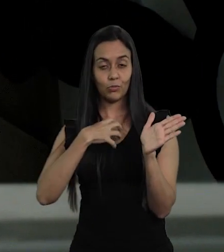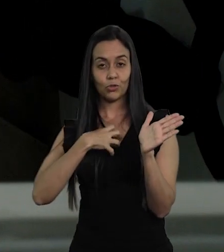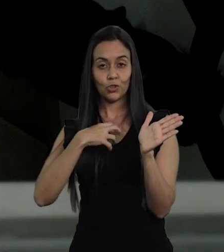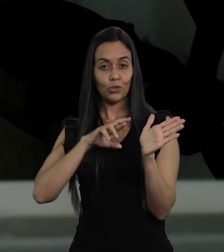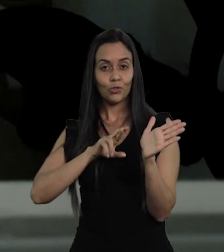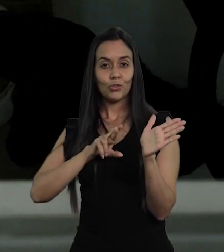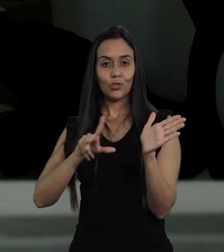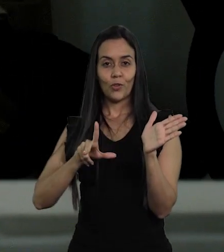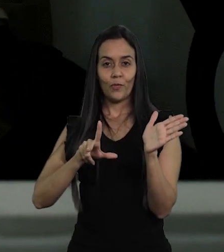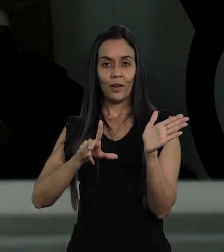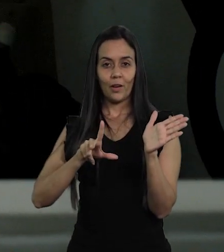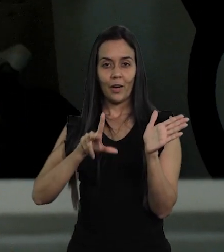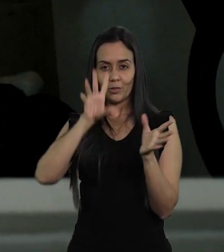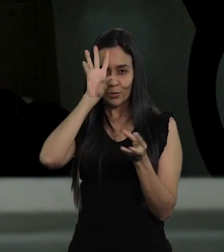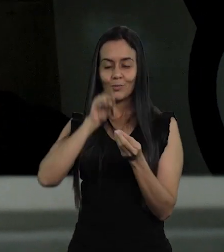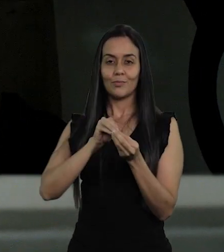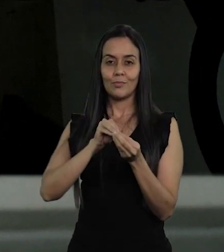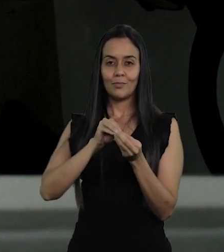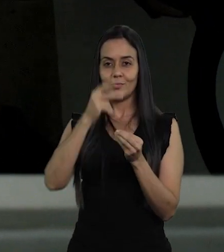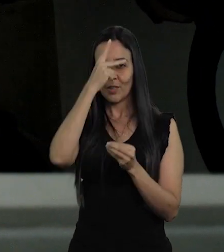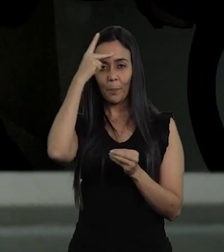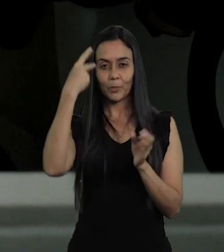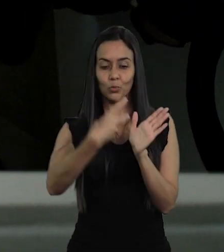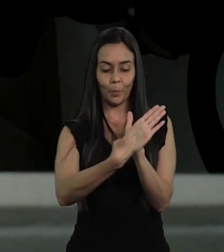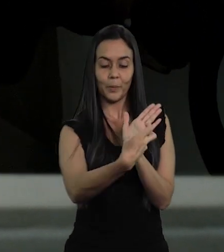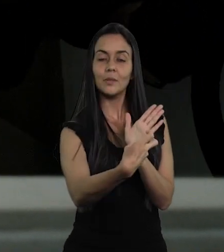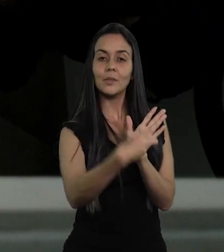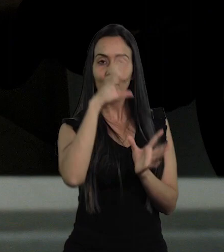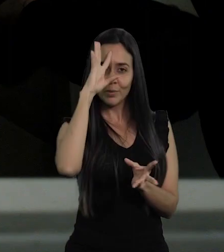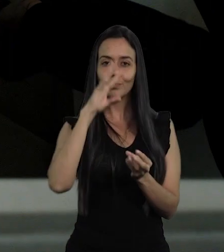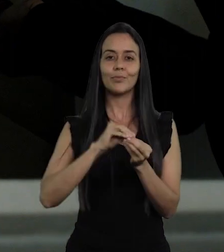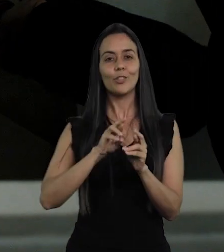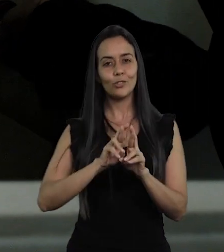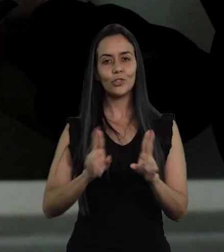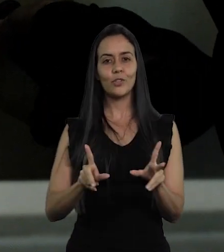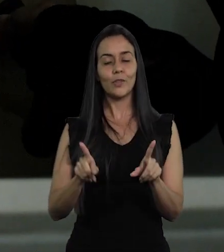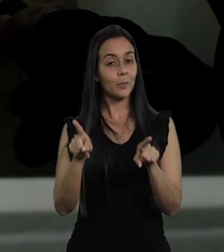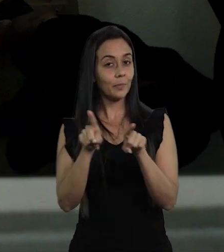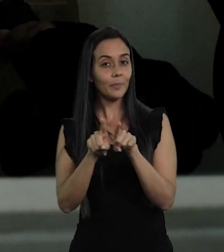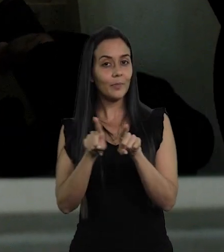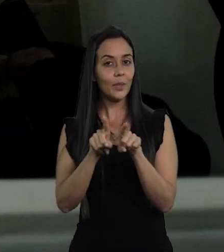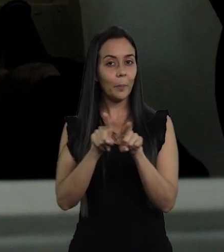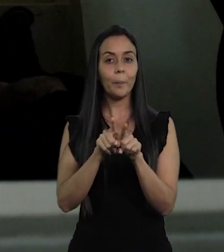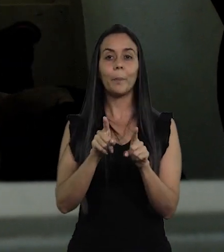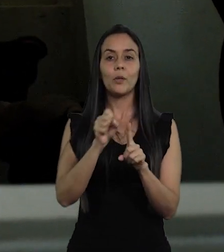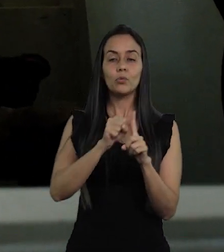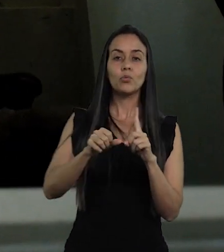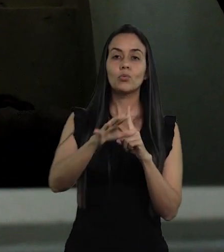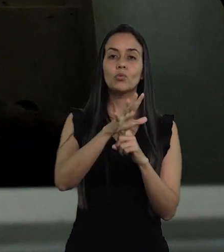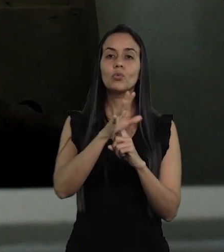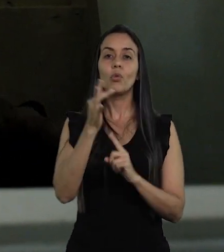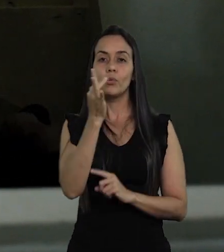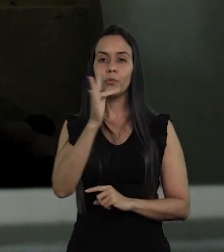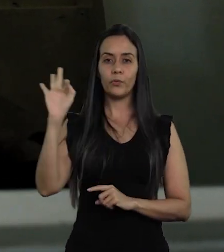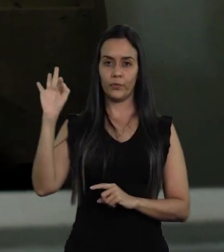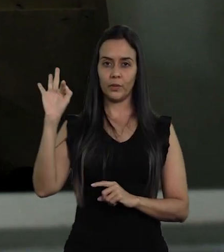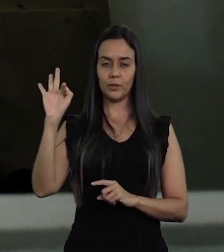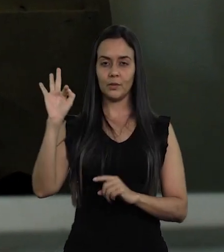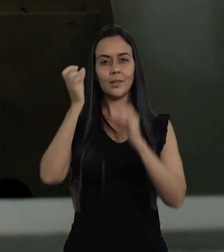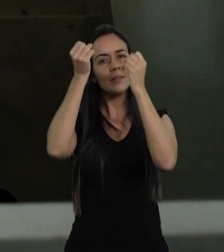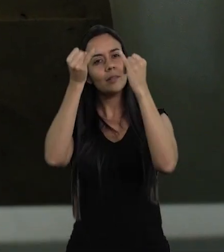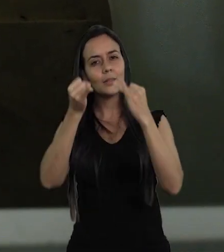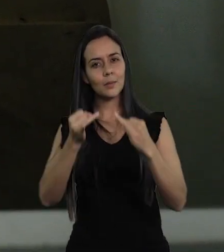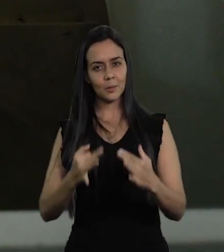obra. Porque, como diz um sociólogo francês chamado Pierre Bourdieu, toda obra é, de alguma